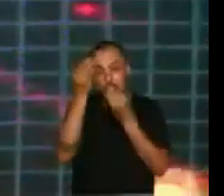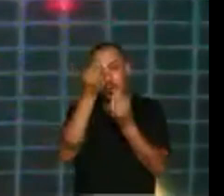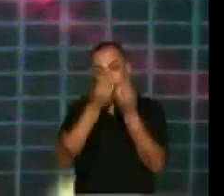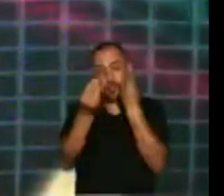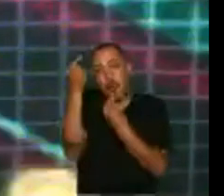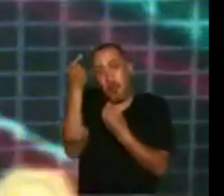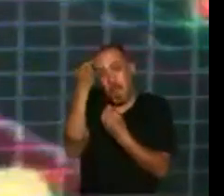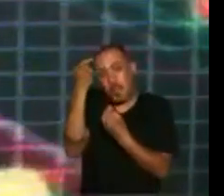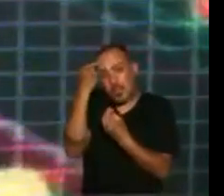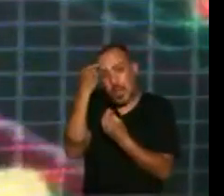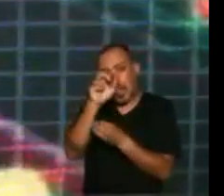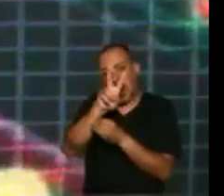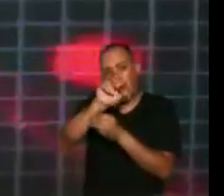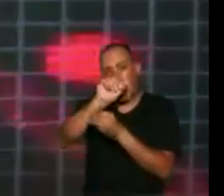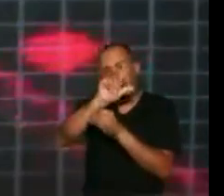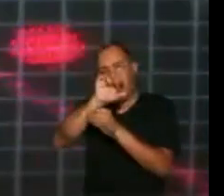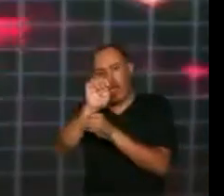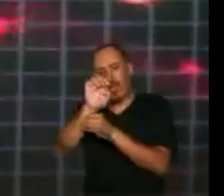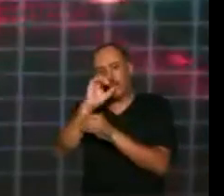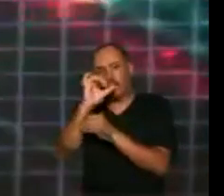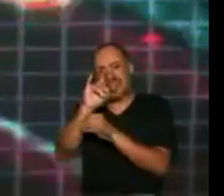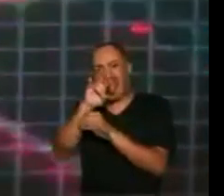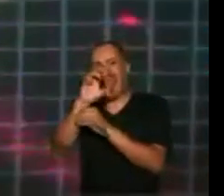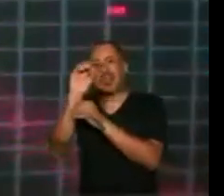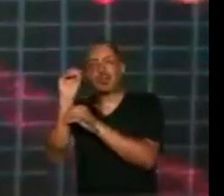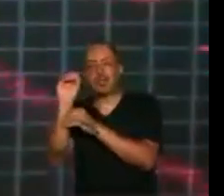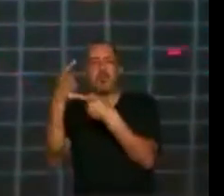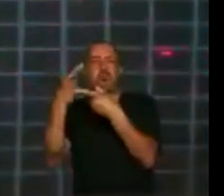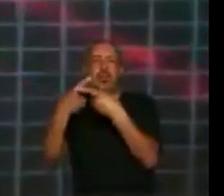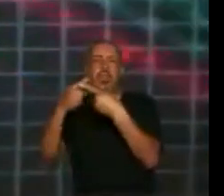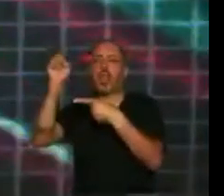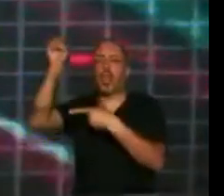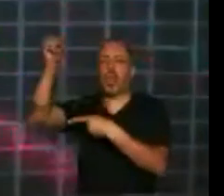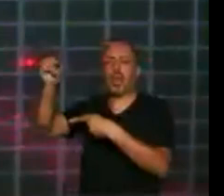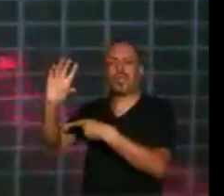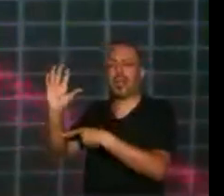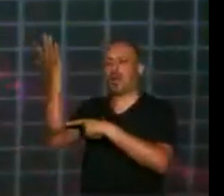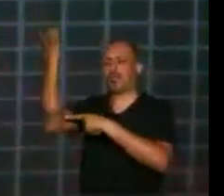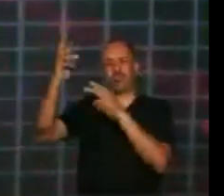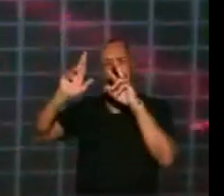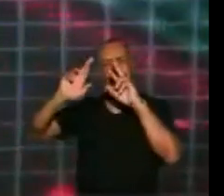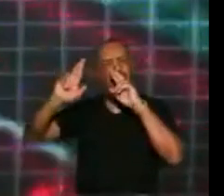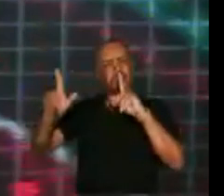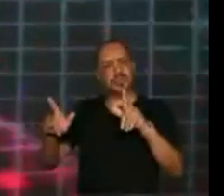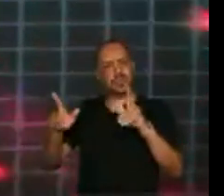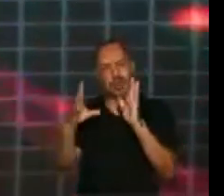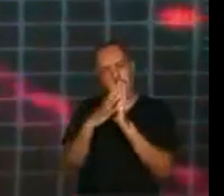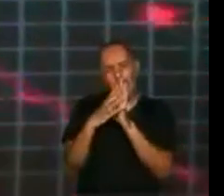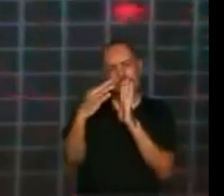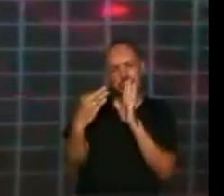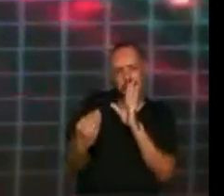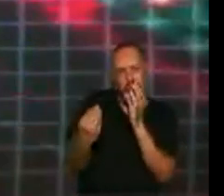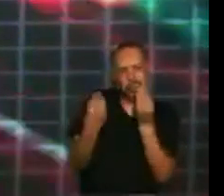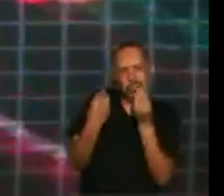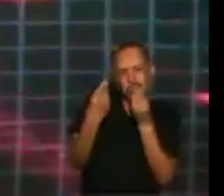pensar da galera do Vale do Silício. Por que será que lá as coisas acontecem de um jeito diferente? Será que é o modelo, a forma